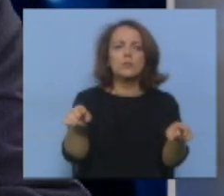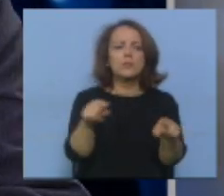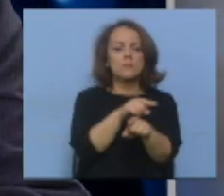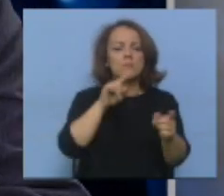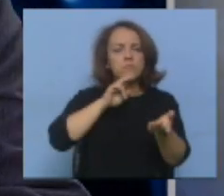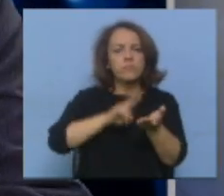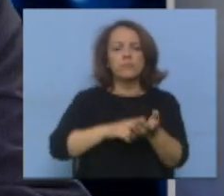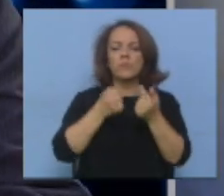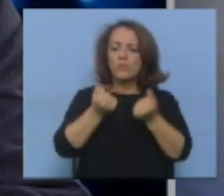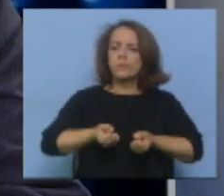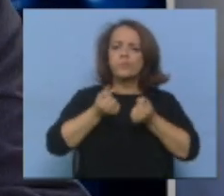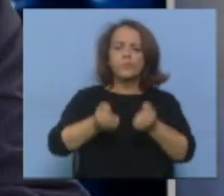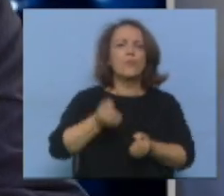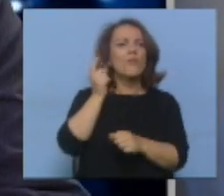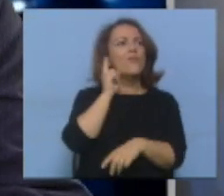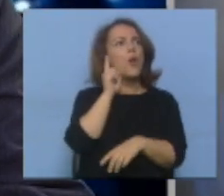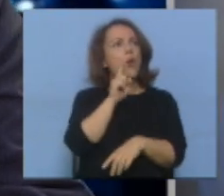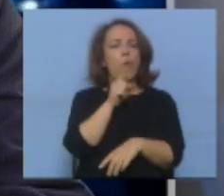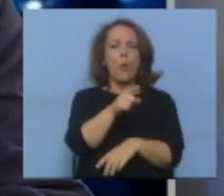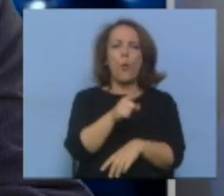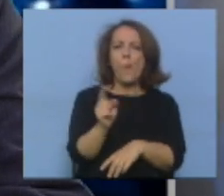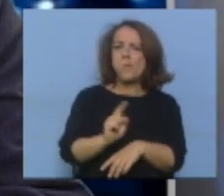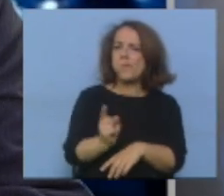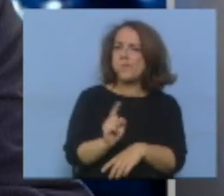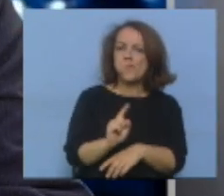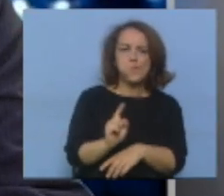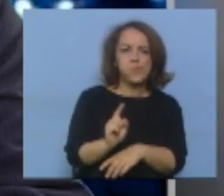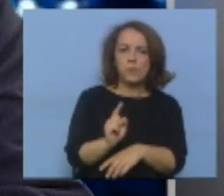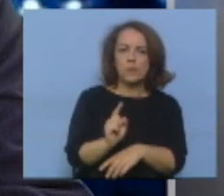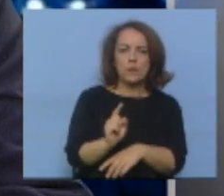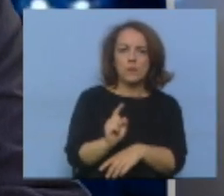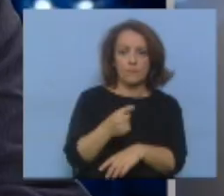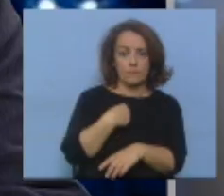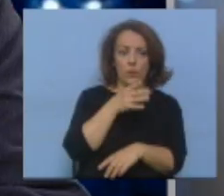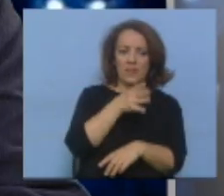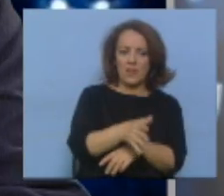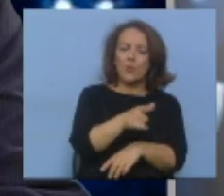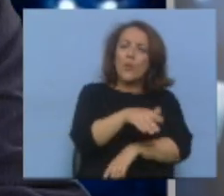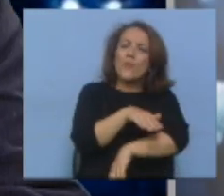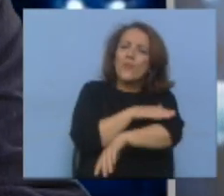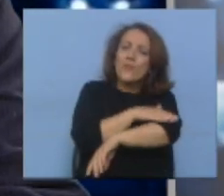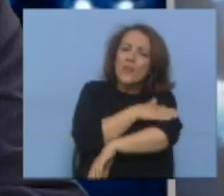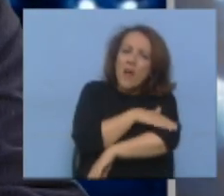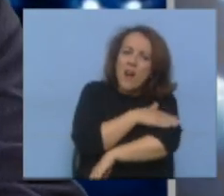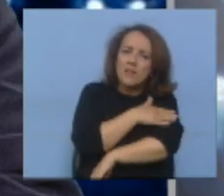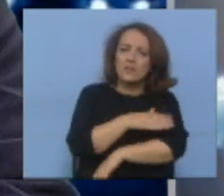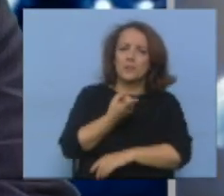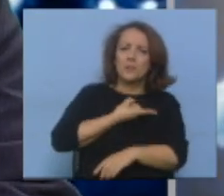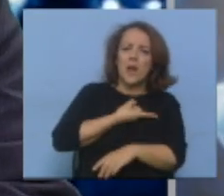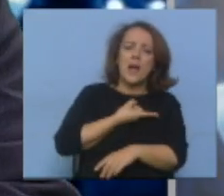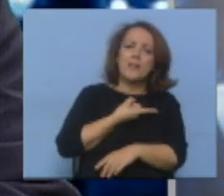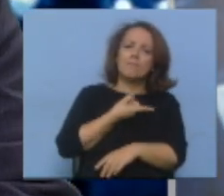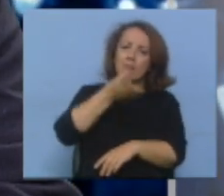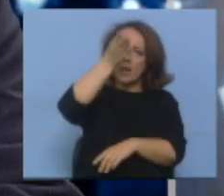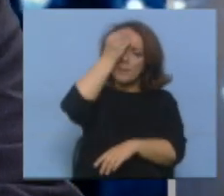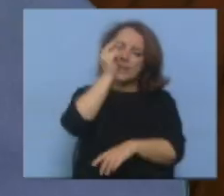possibilidade de se valer de nada, não é? Eu digo, eles são muito frágeis e a gente tem que aprender a olhar para